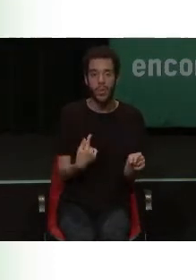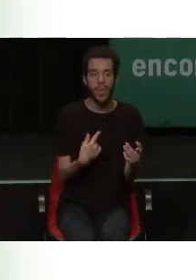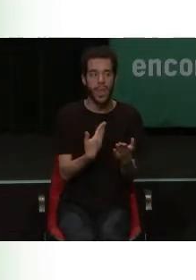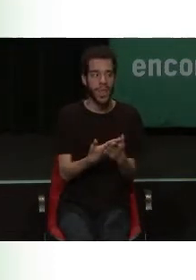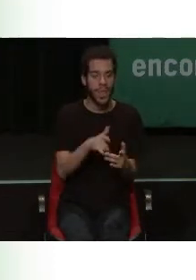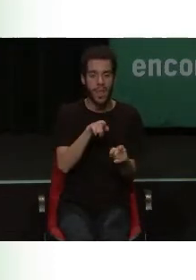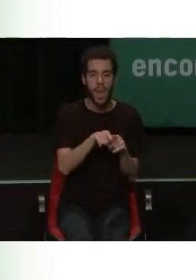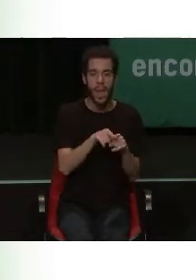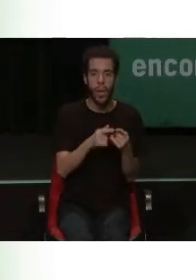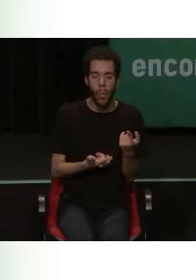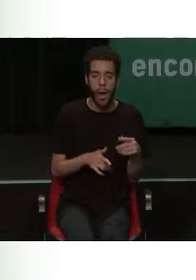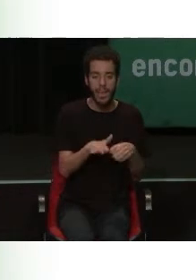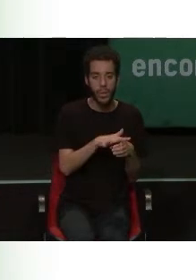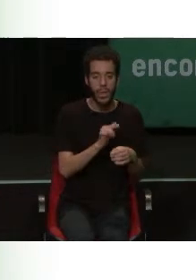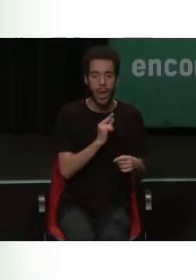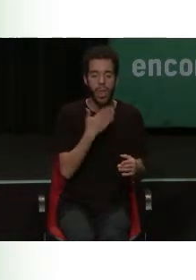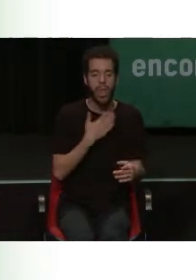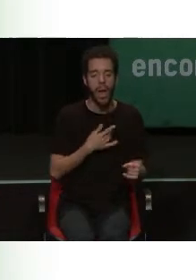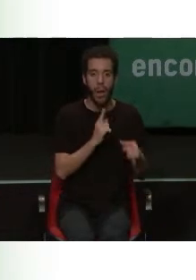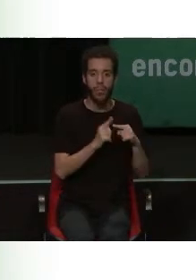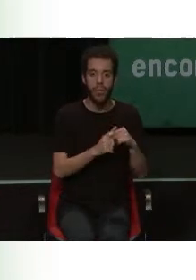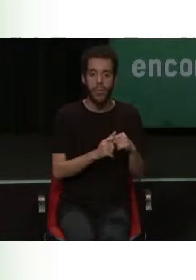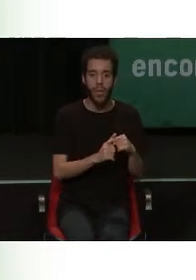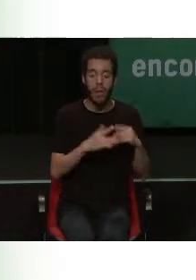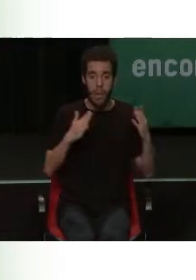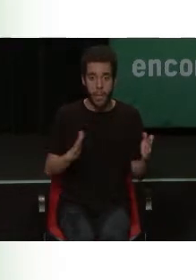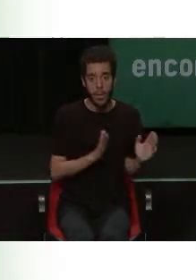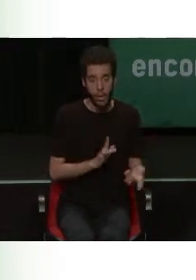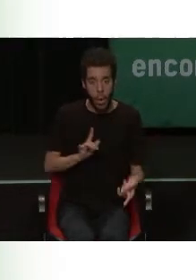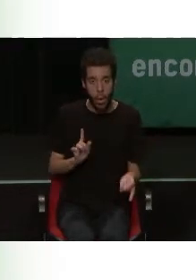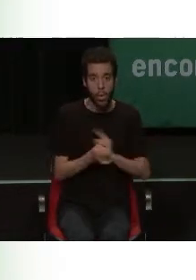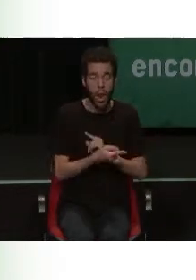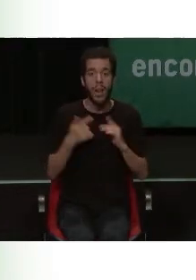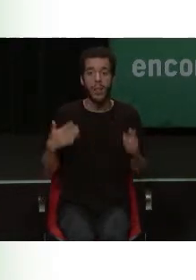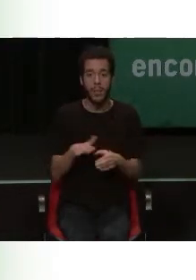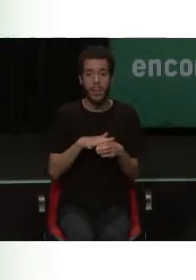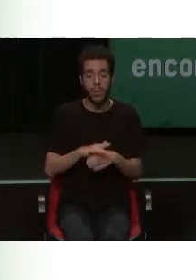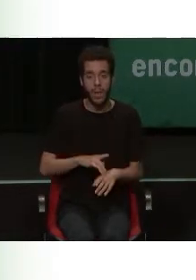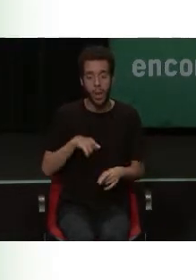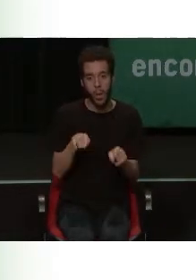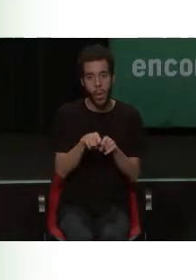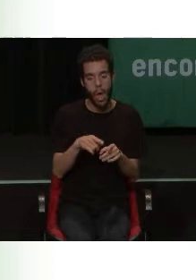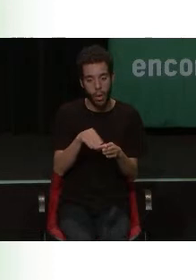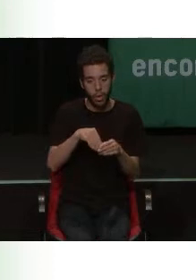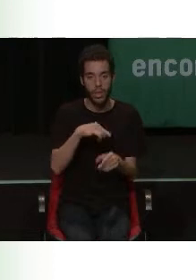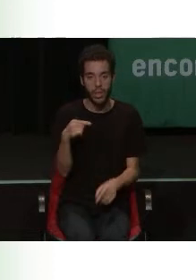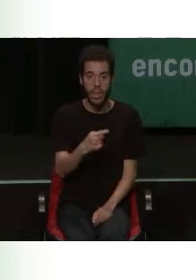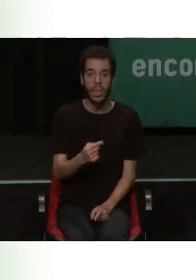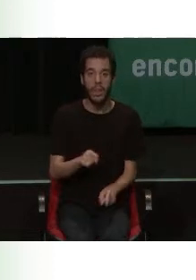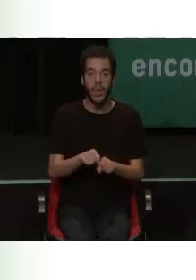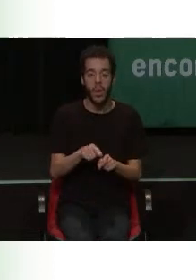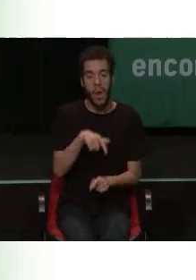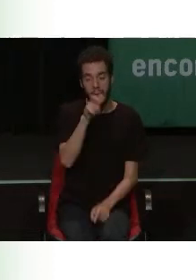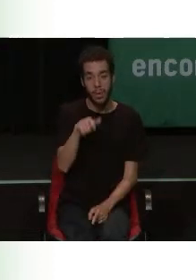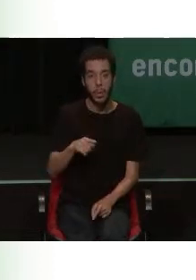melhor partido da situação que os favorecia. Mas, pelo contrário, num contexto prejudicial, eram aqueles que mais